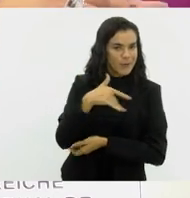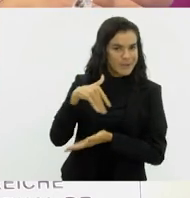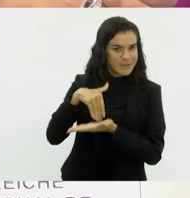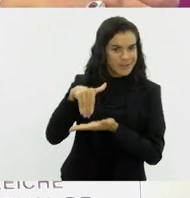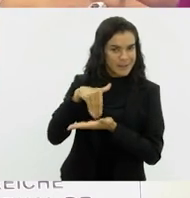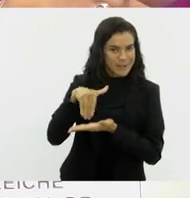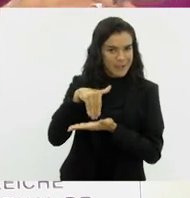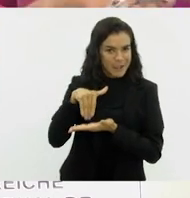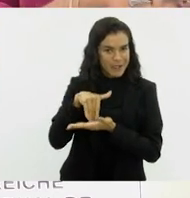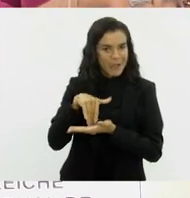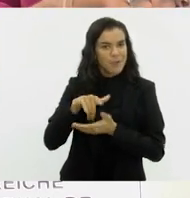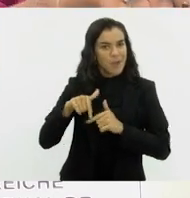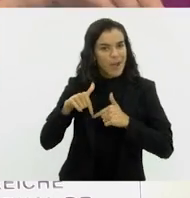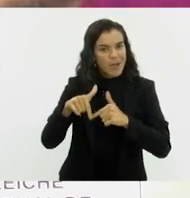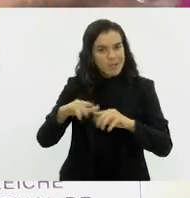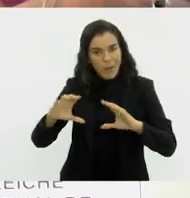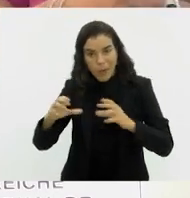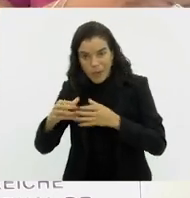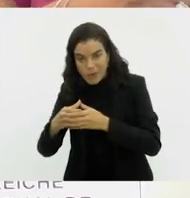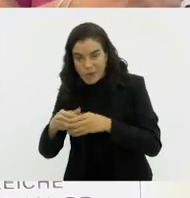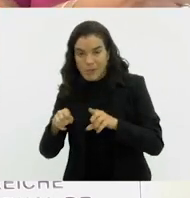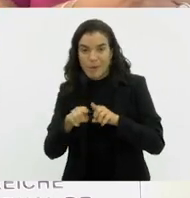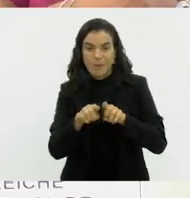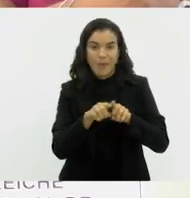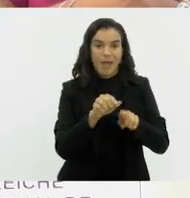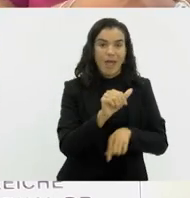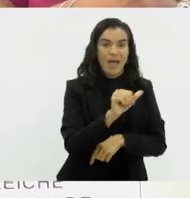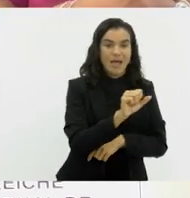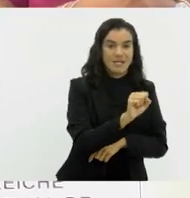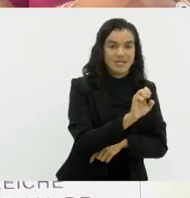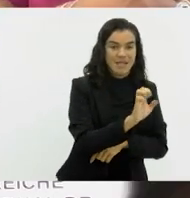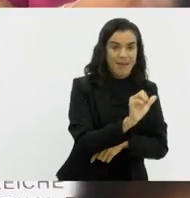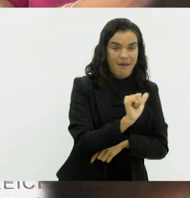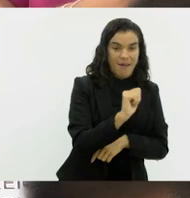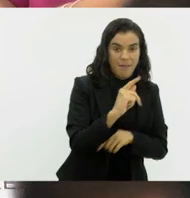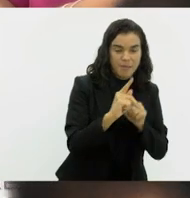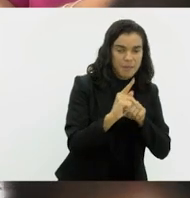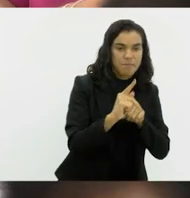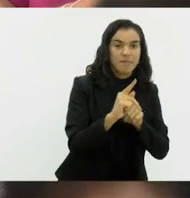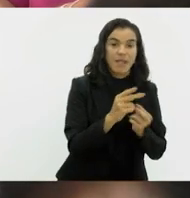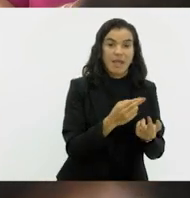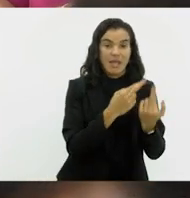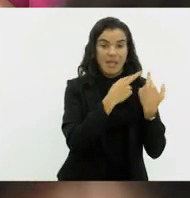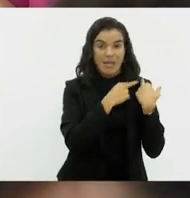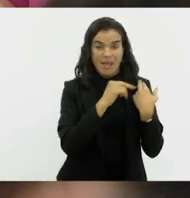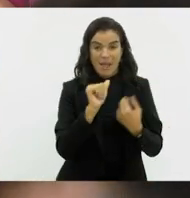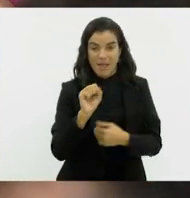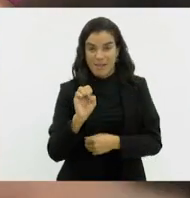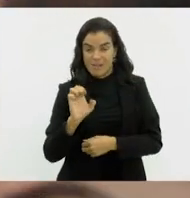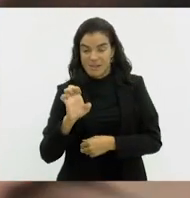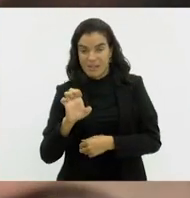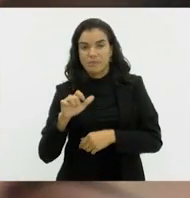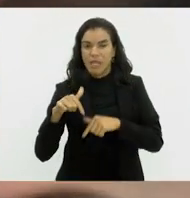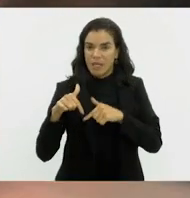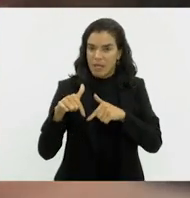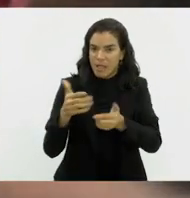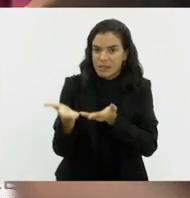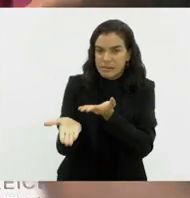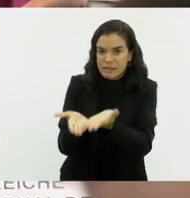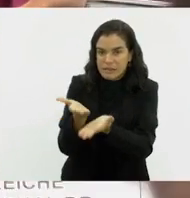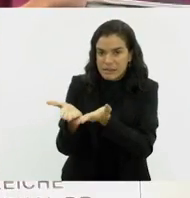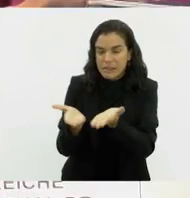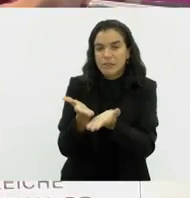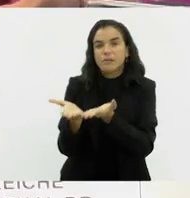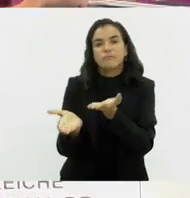ação conjunta e o que caberia à SEAP. Então, compete à SES exercer a coordenação assistencial e